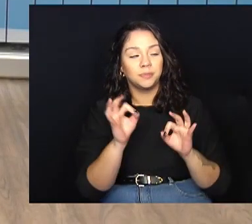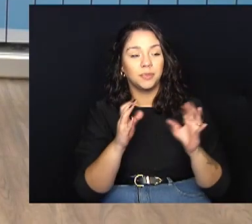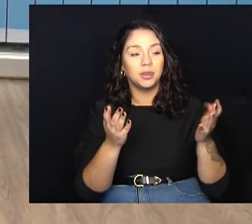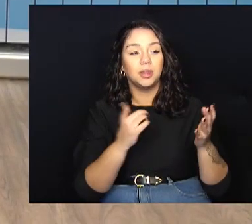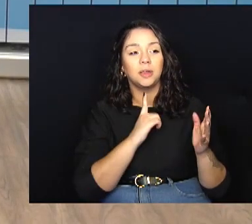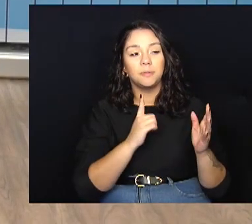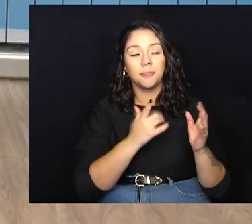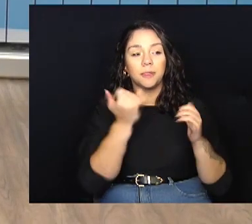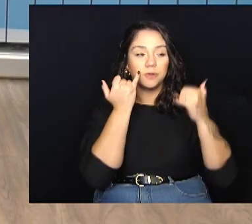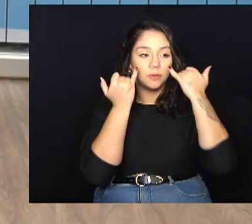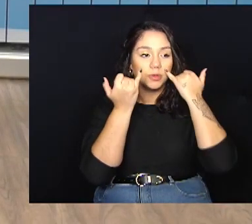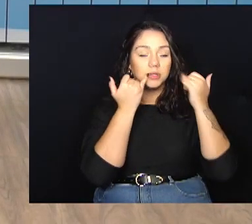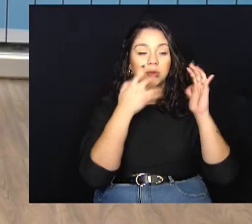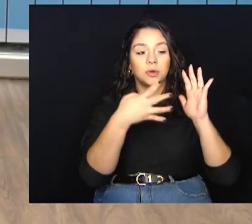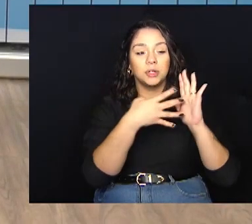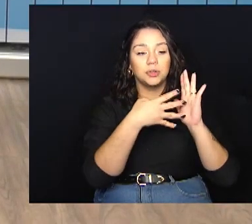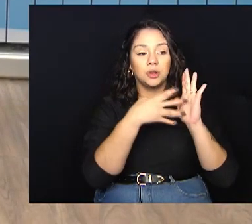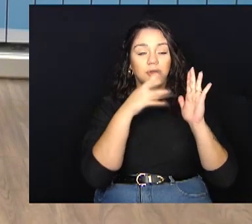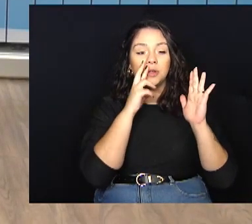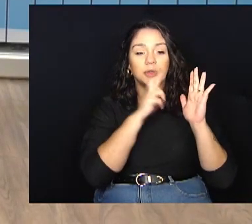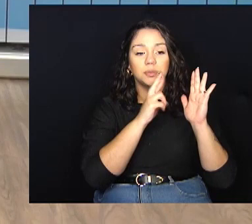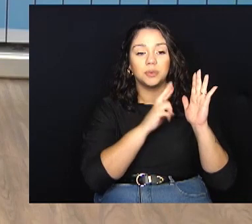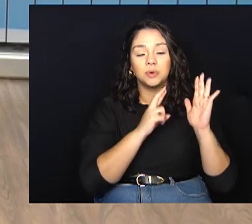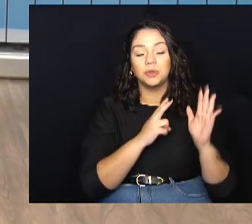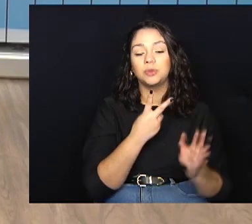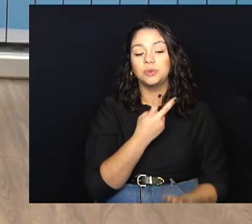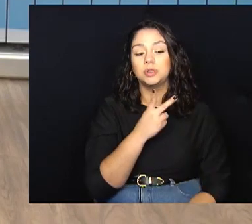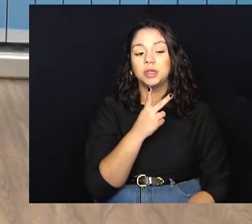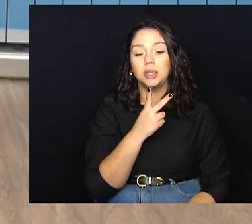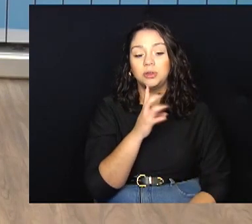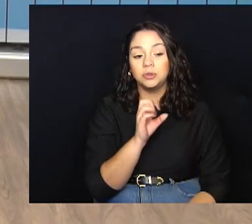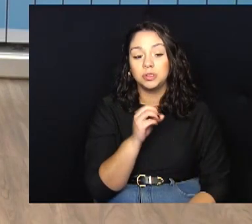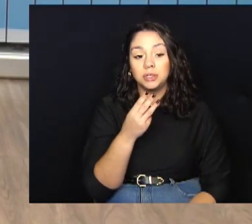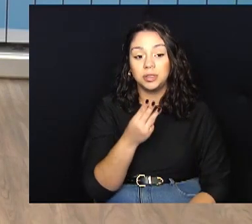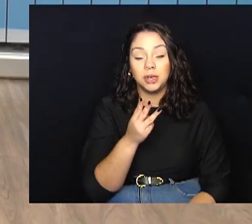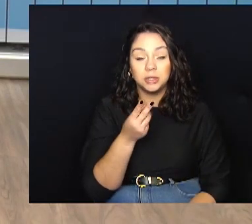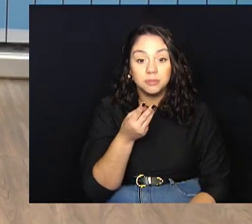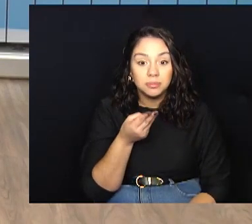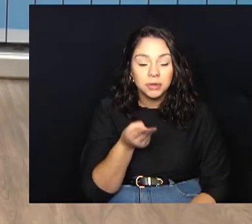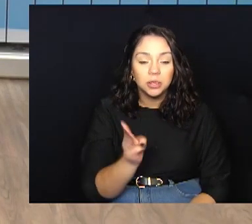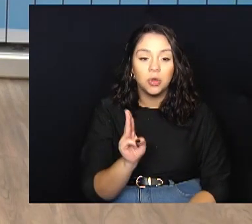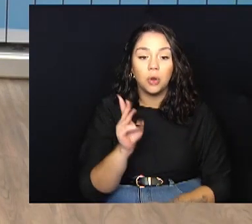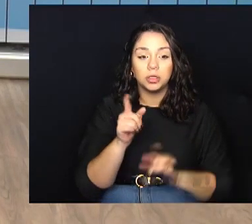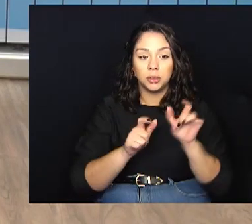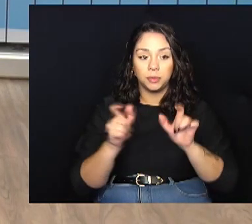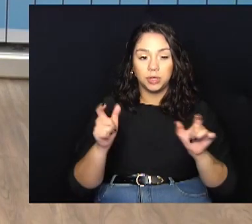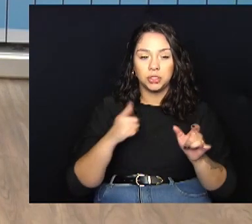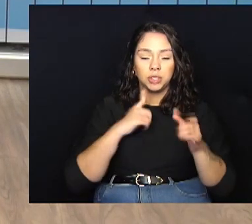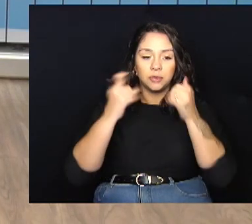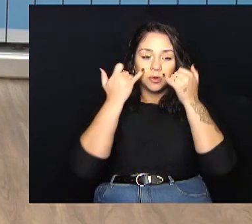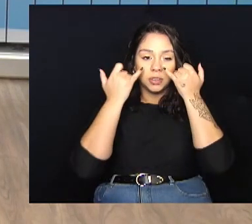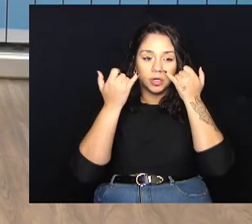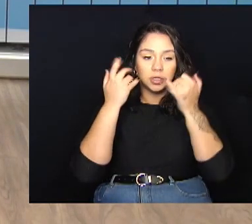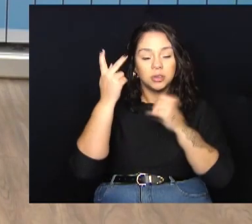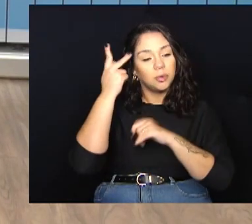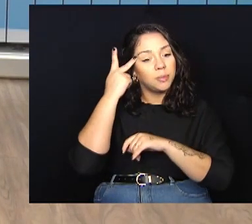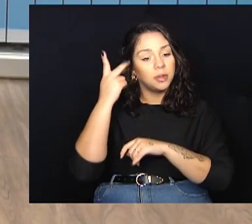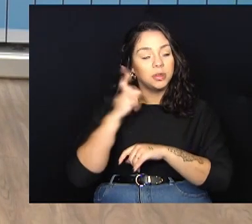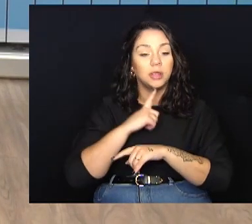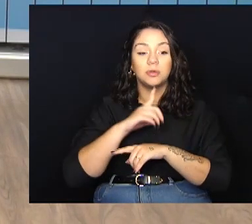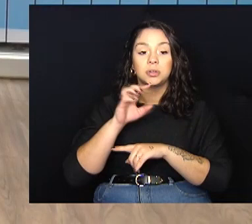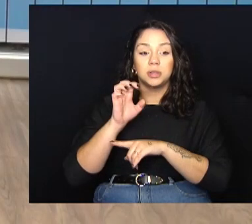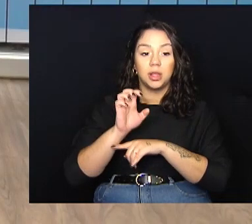o questionário e agora sei lá 203 milhões de habitantes Eu passei algumas informações que são Paulo é o estado que tem